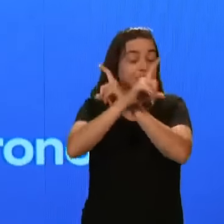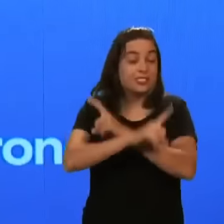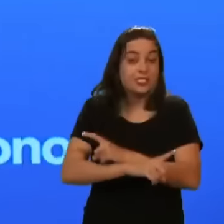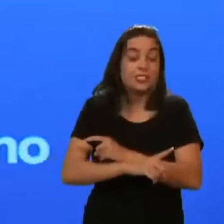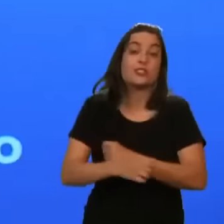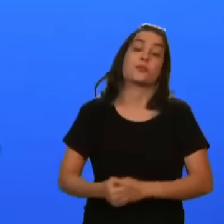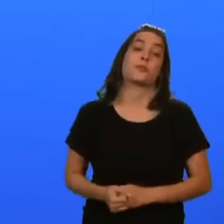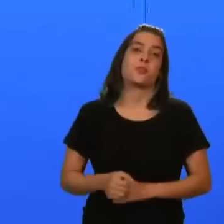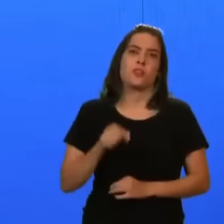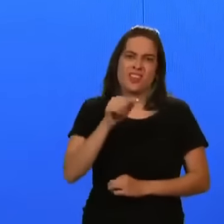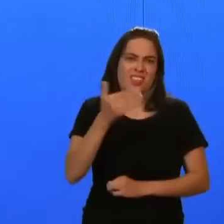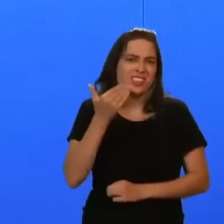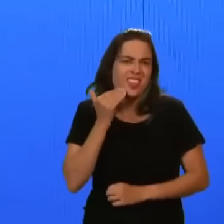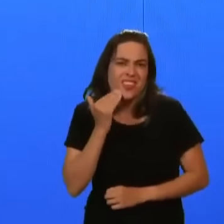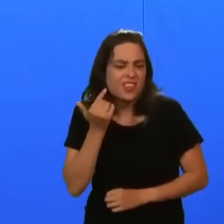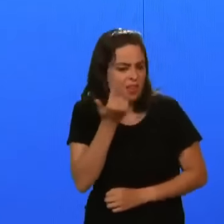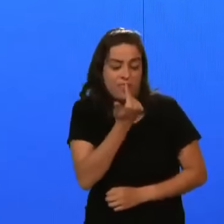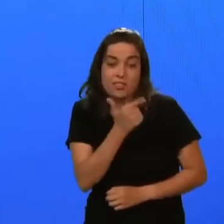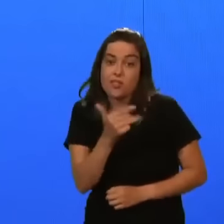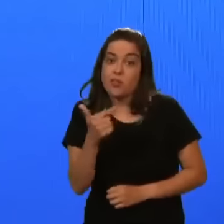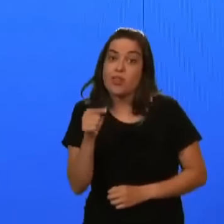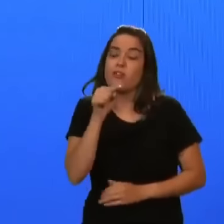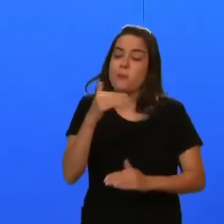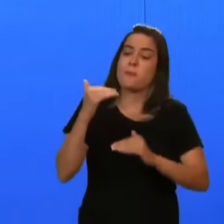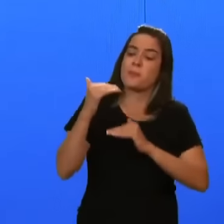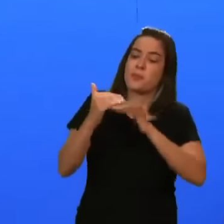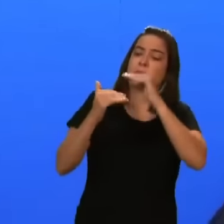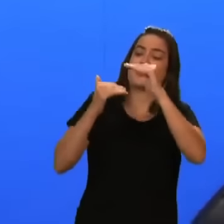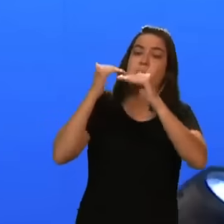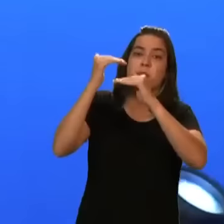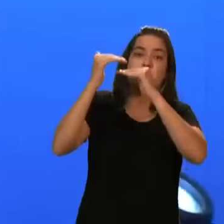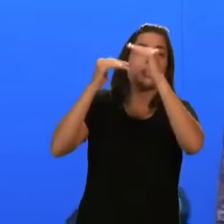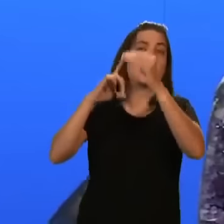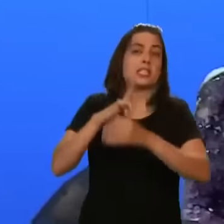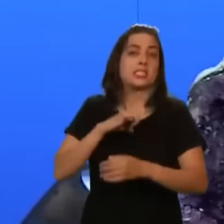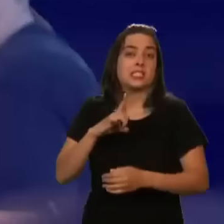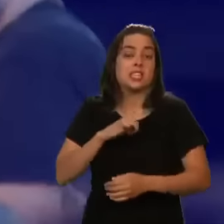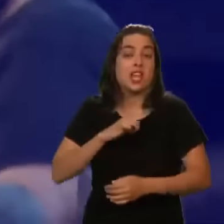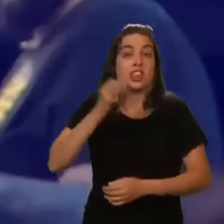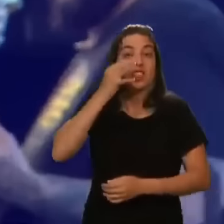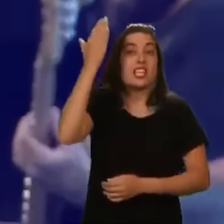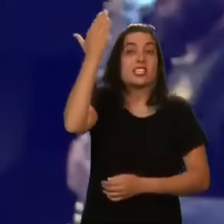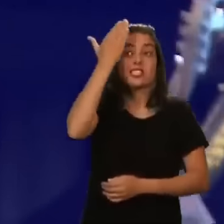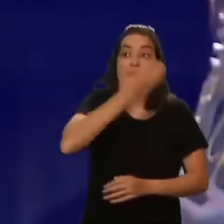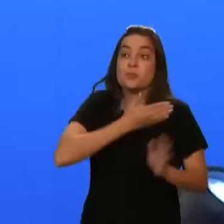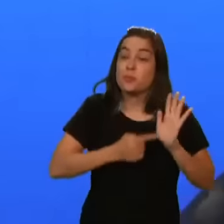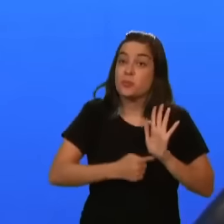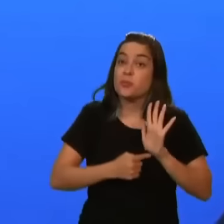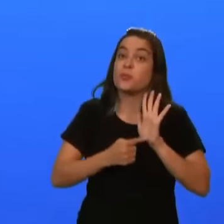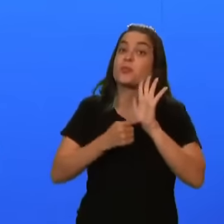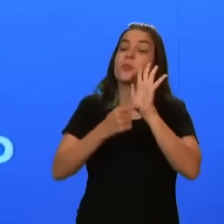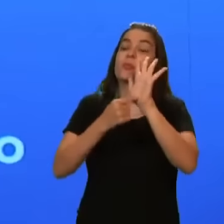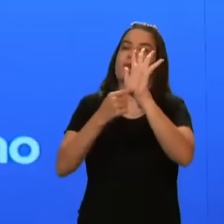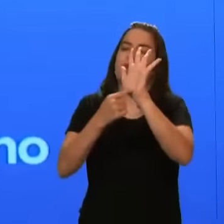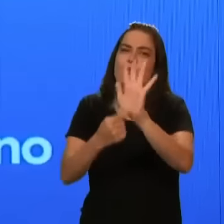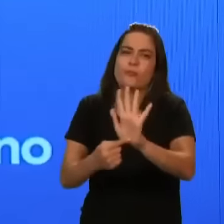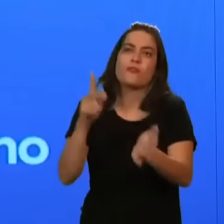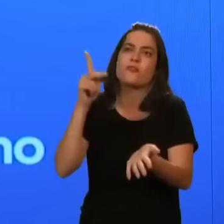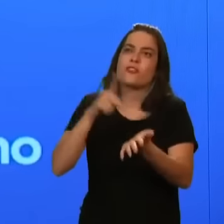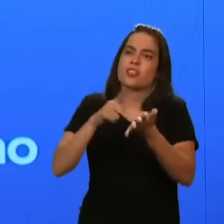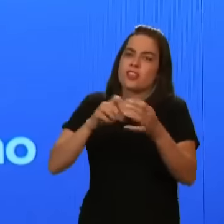está estragada, você está num processo de criar um testemunho que vai revelar